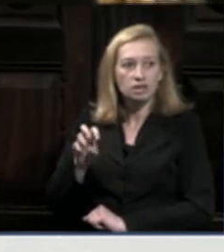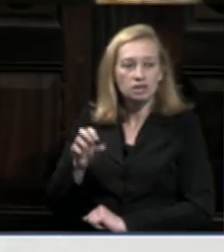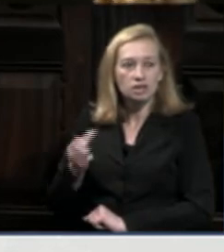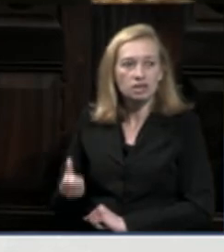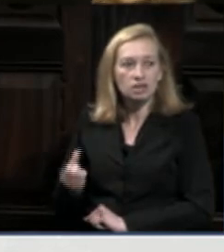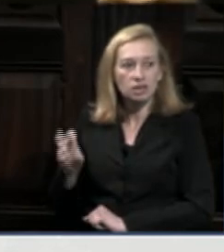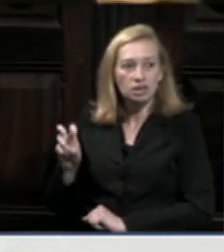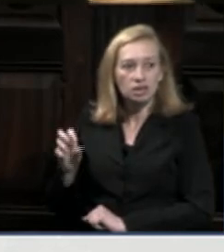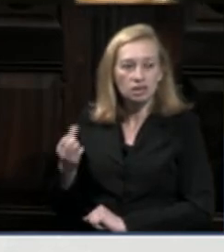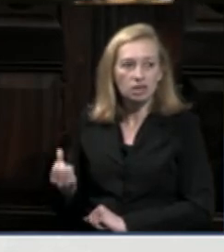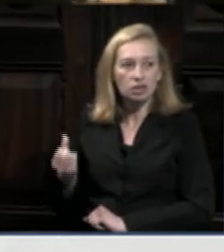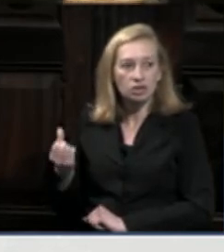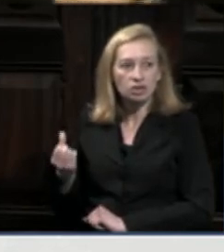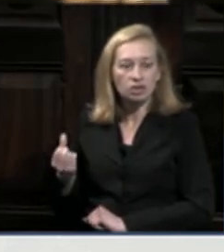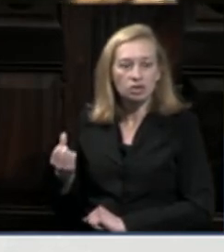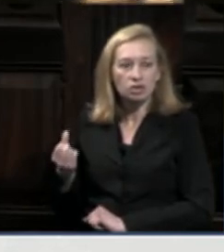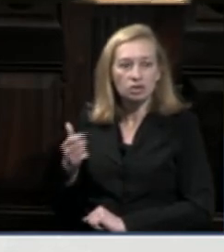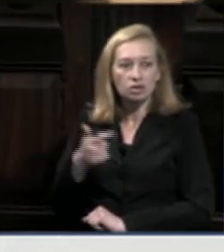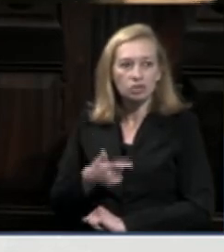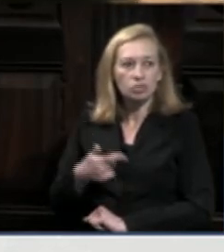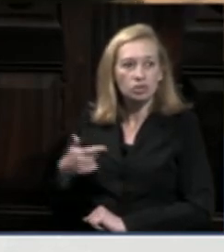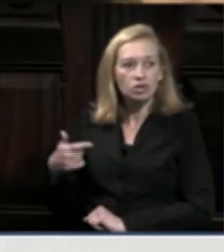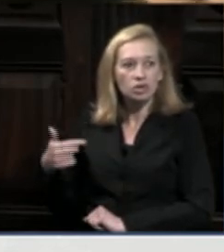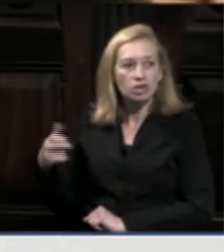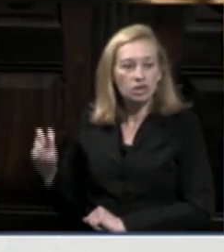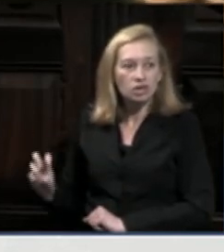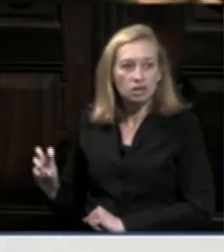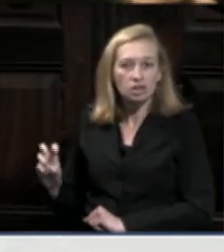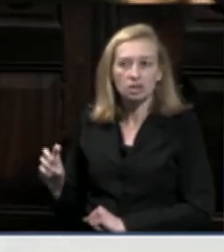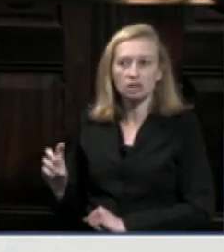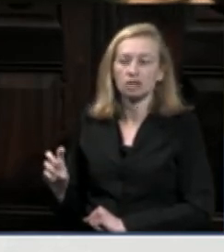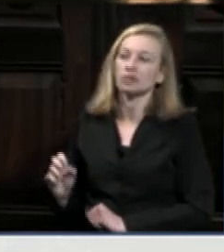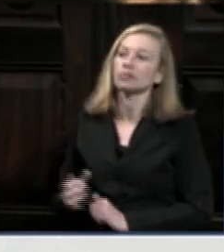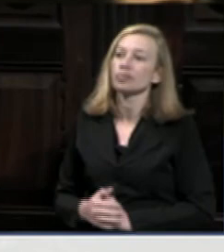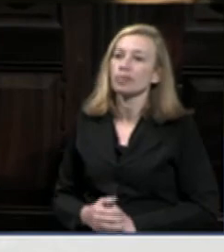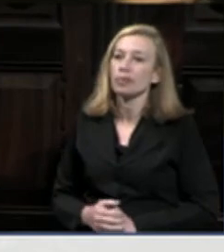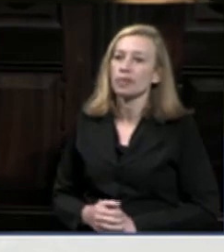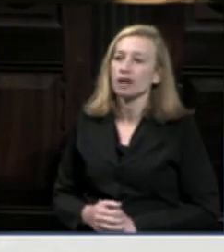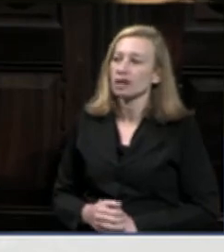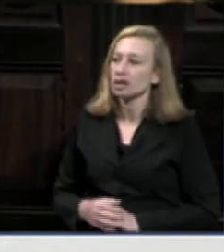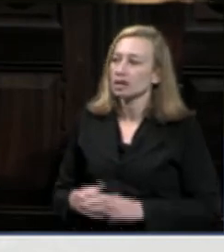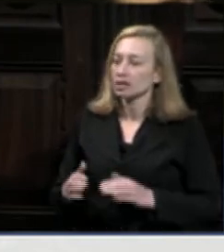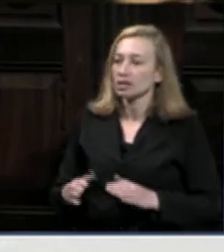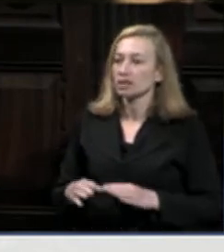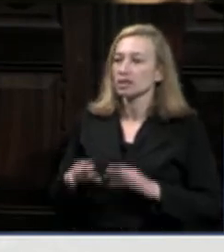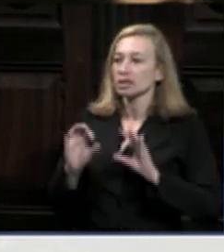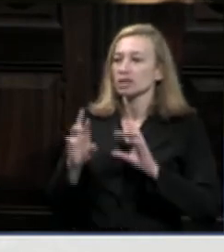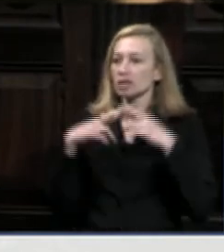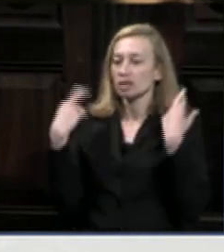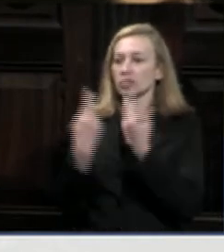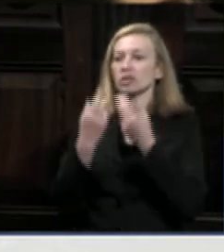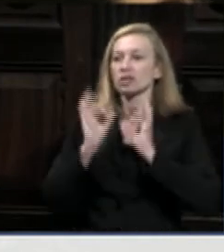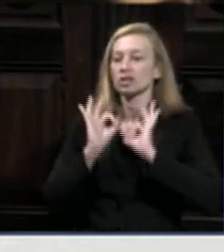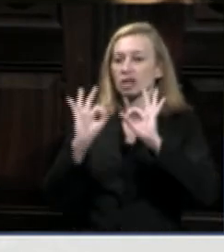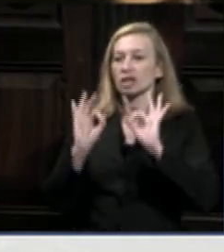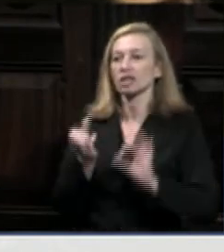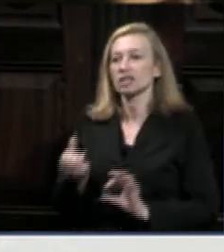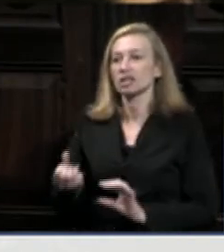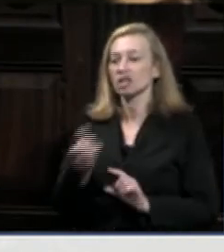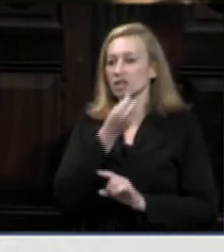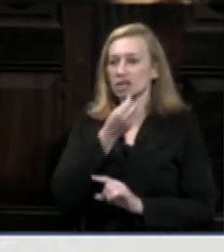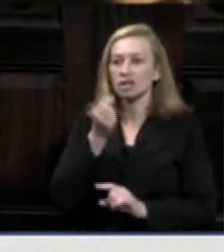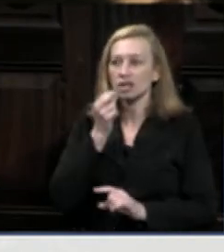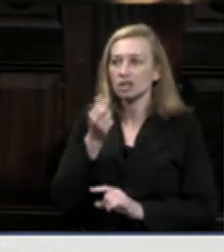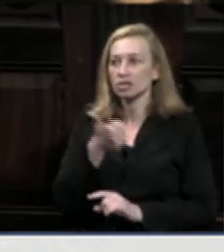566/2015, de autoria do deputado Benedito Alves, redação final assim emendada. Sessão ordinária do dia 6 de setembro